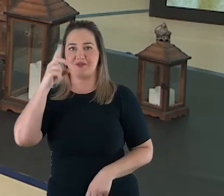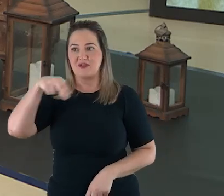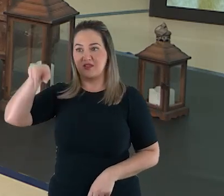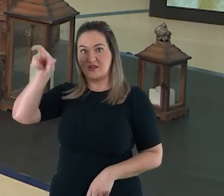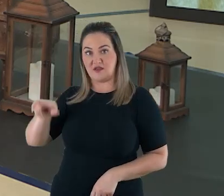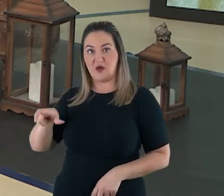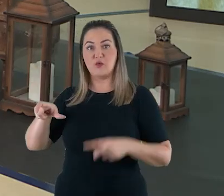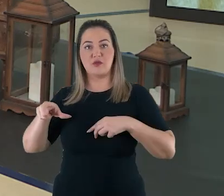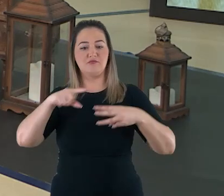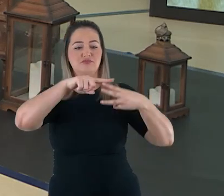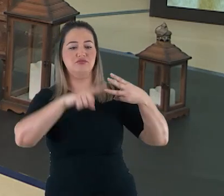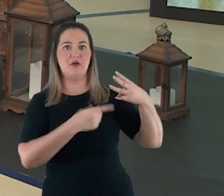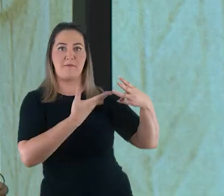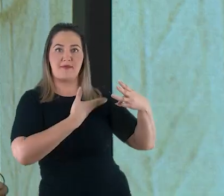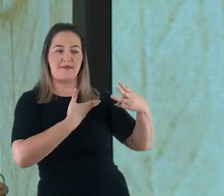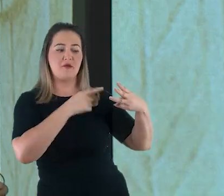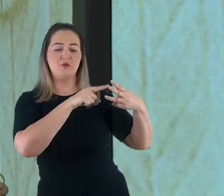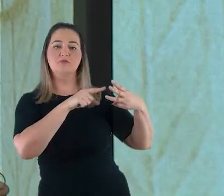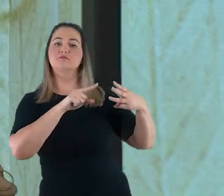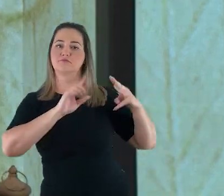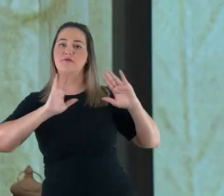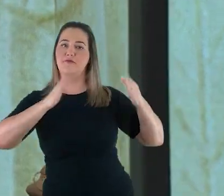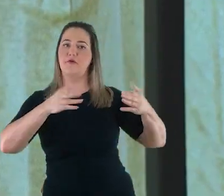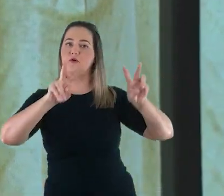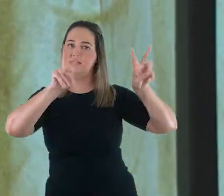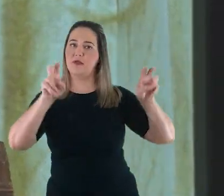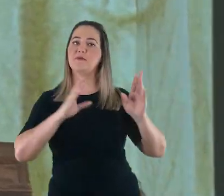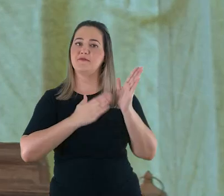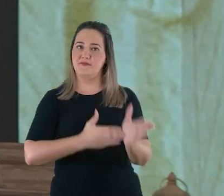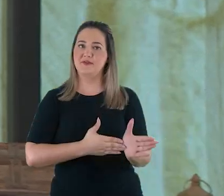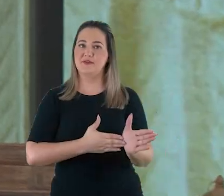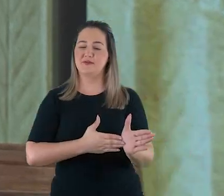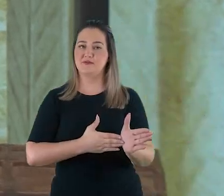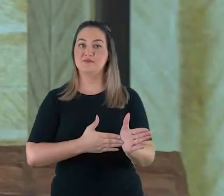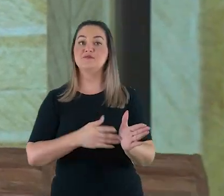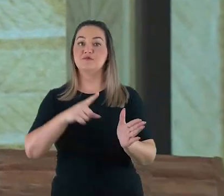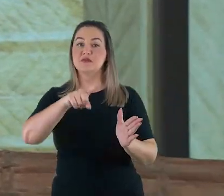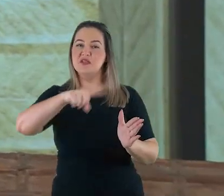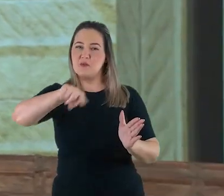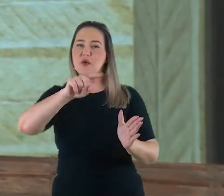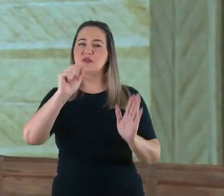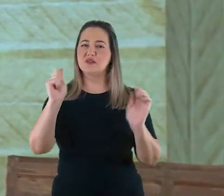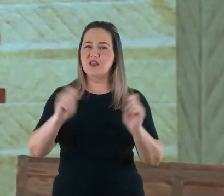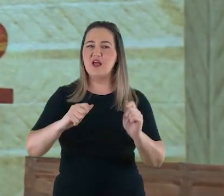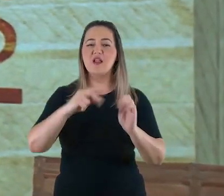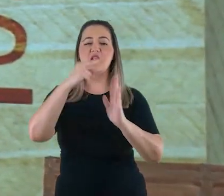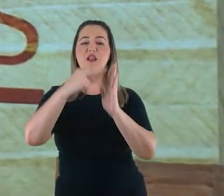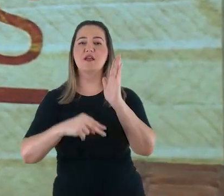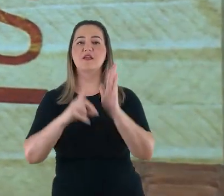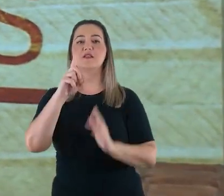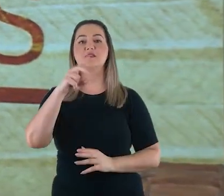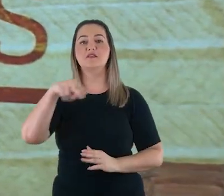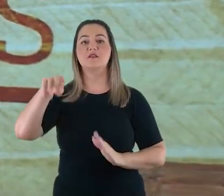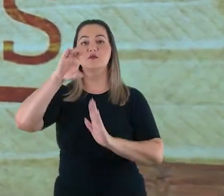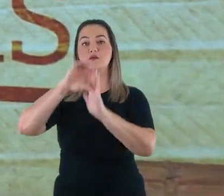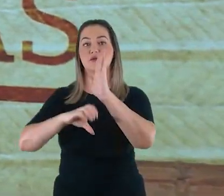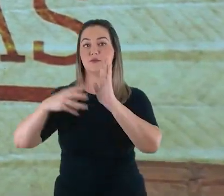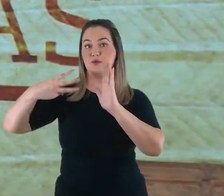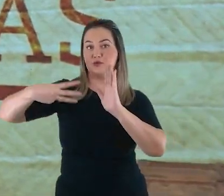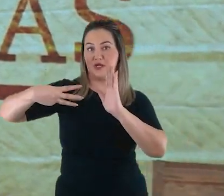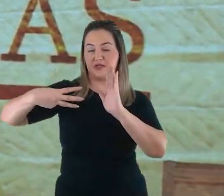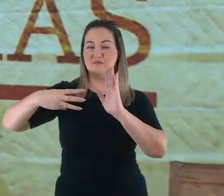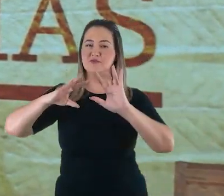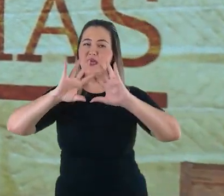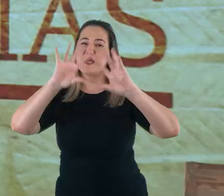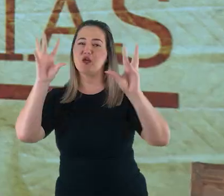no assunto da fidelidade. Aliás, o relato completo desse episódio você pode ler depois em Daniel capítulo 3. Mas em resumo, eu